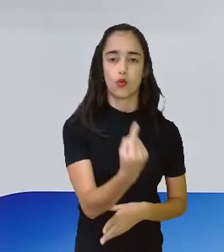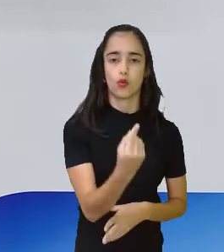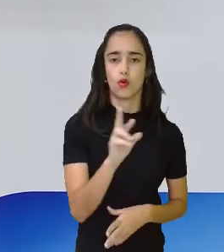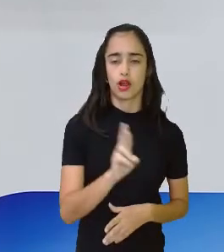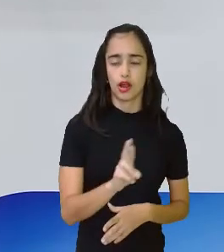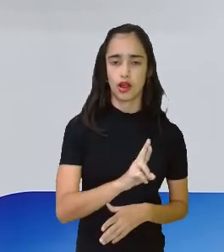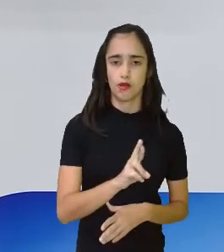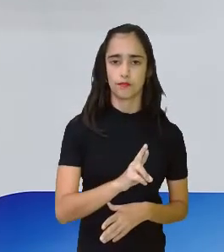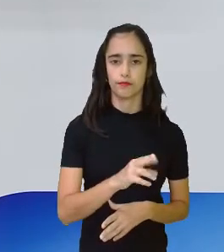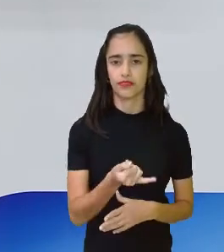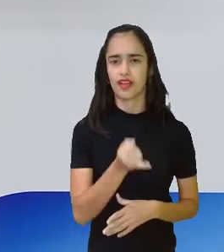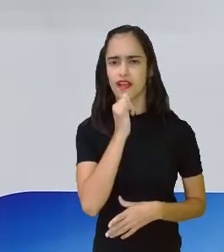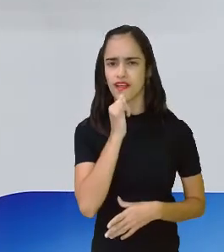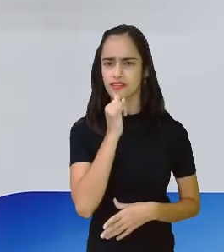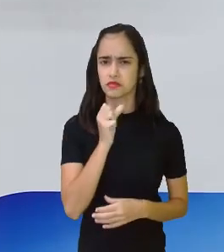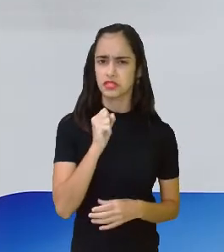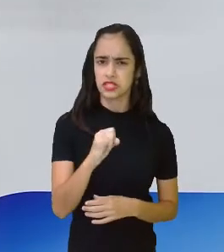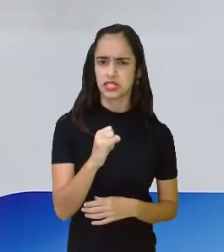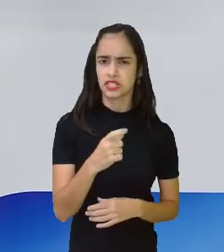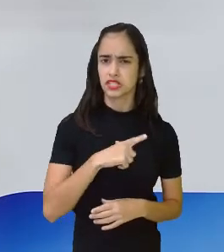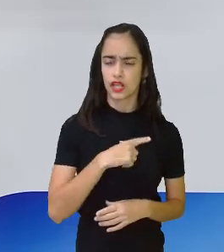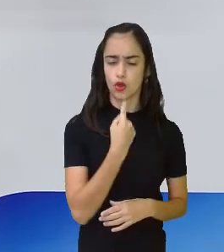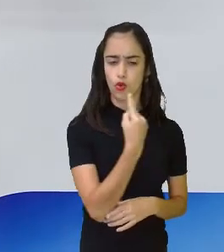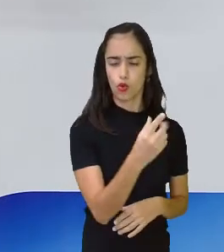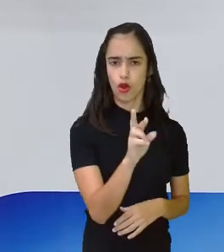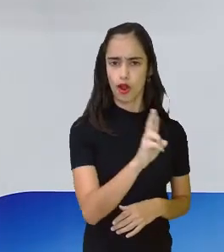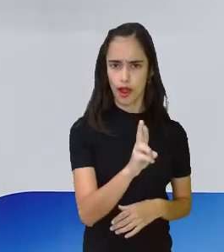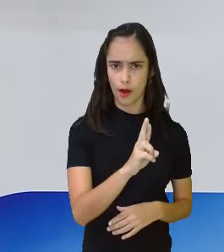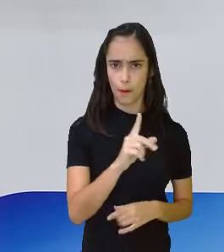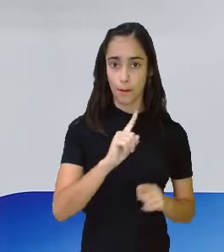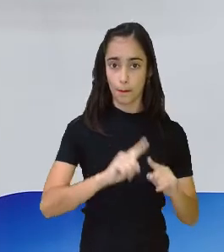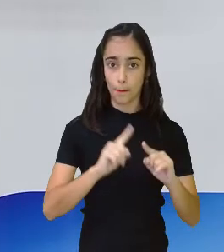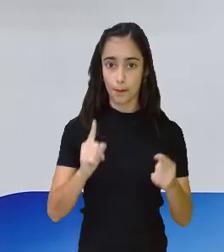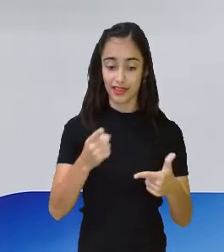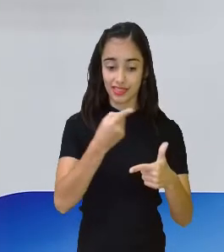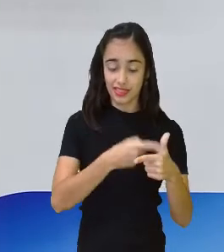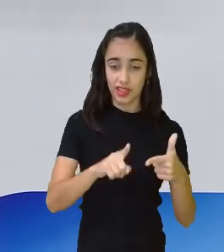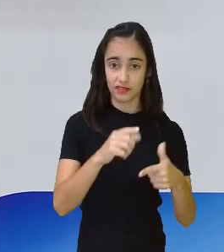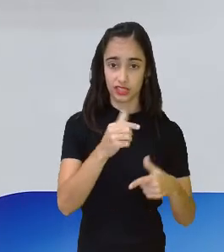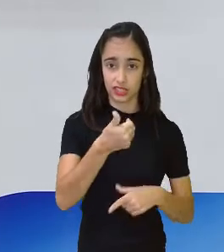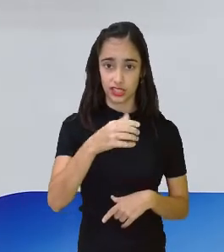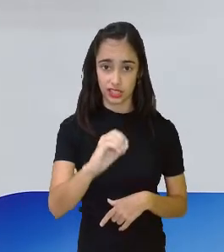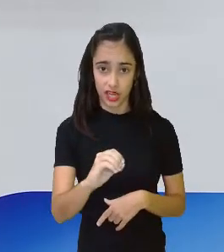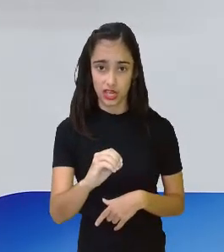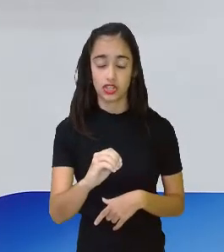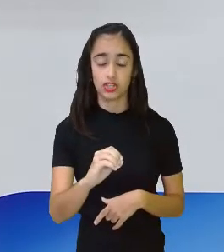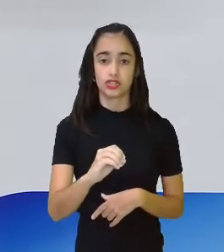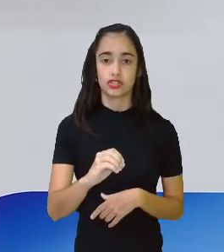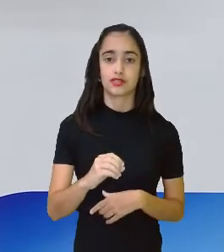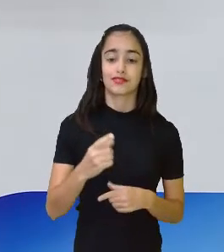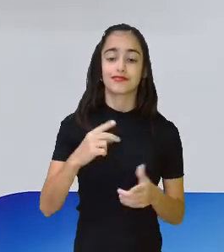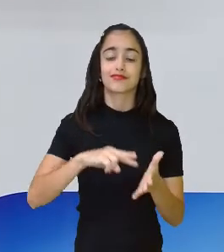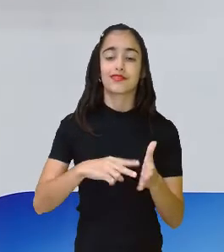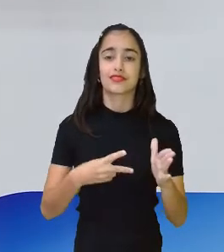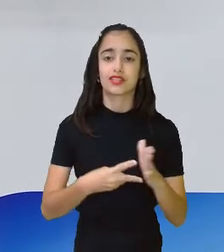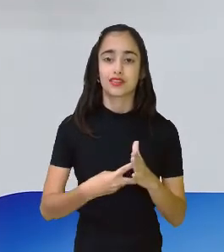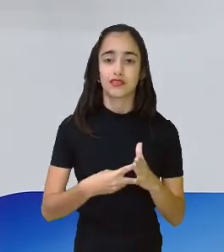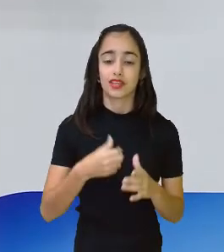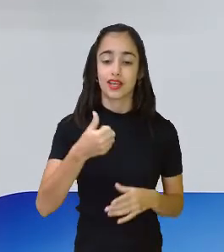moedas de 10 centavos, cada moedinha de 10 centavos vale uma parte das 10 que eu